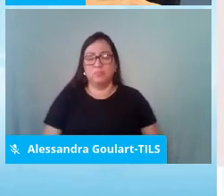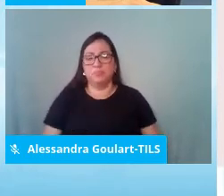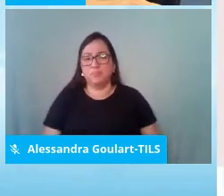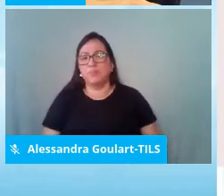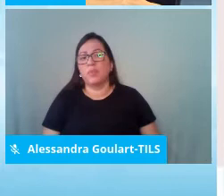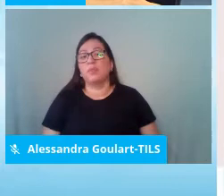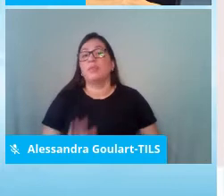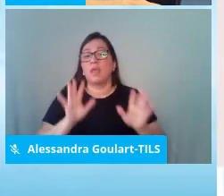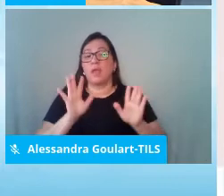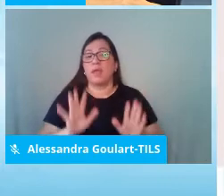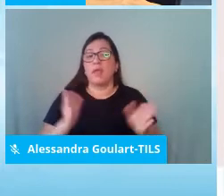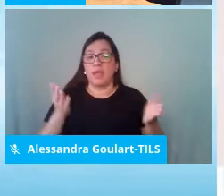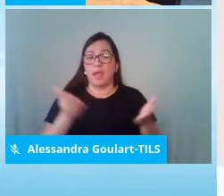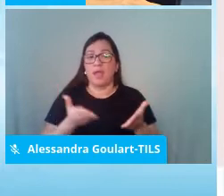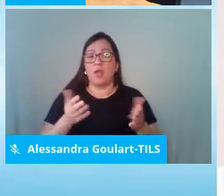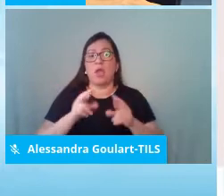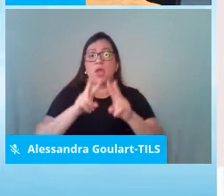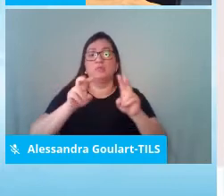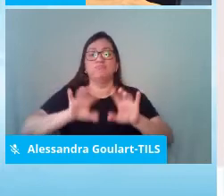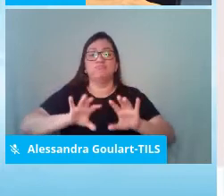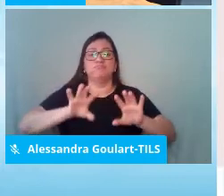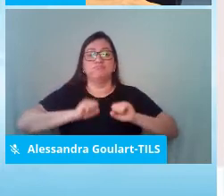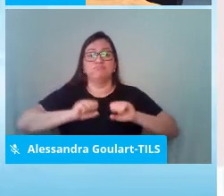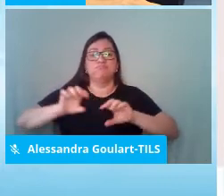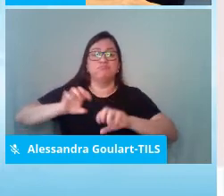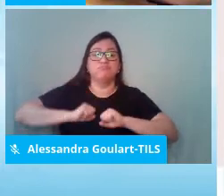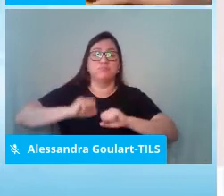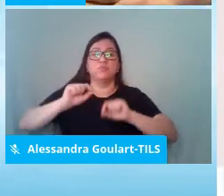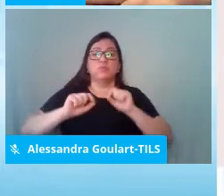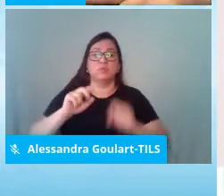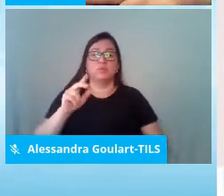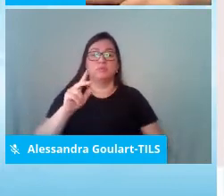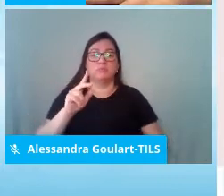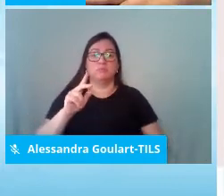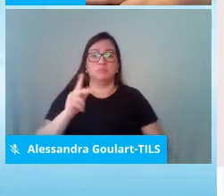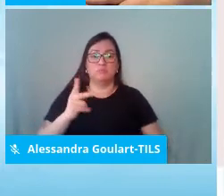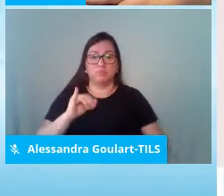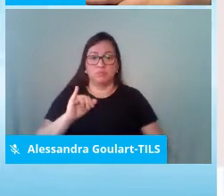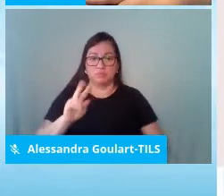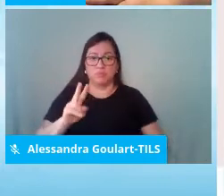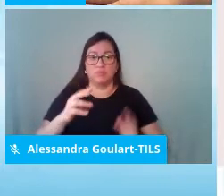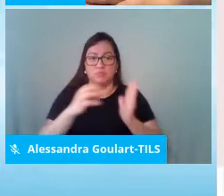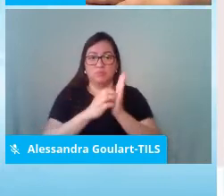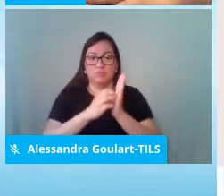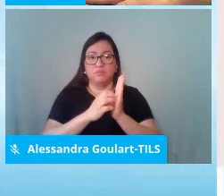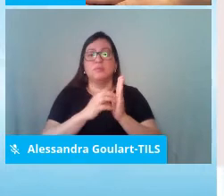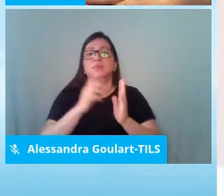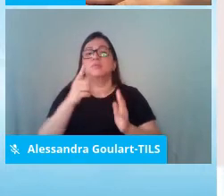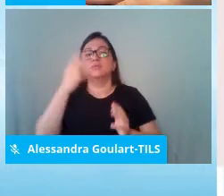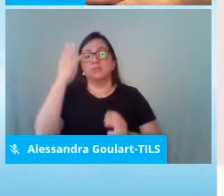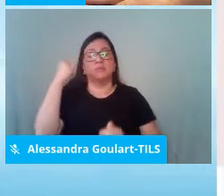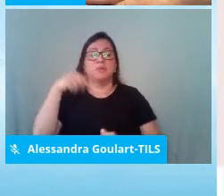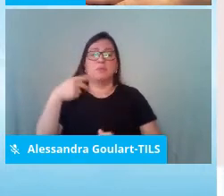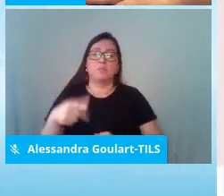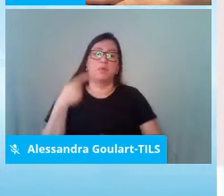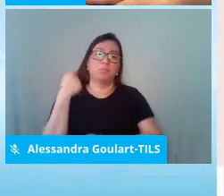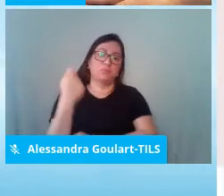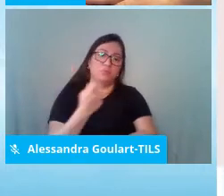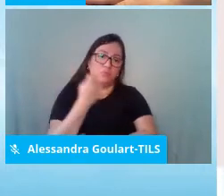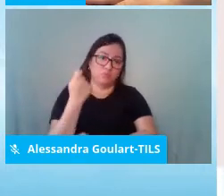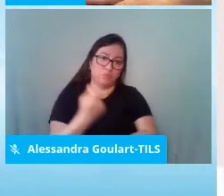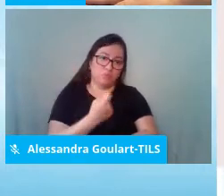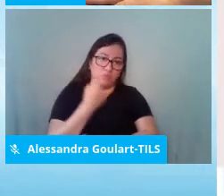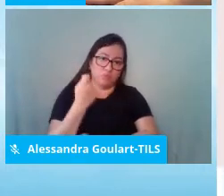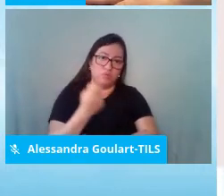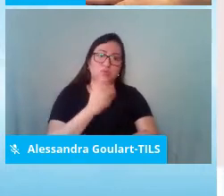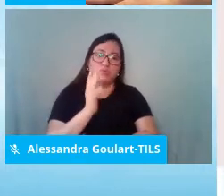do HIV, a gente tem que, no estado do Rio Grande do Sul, no Brasil, elas foram